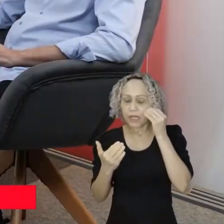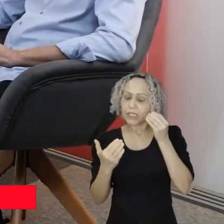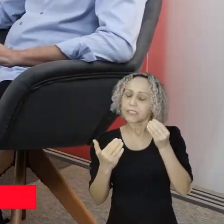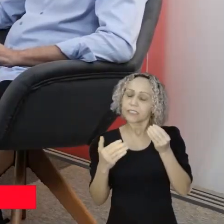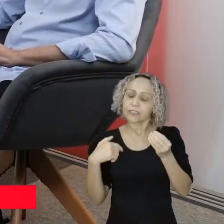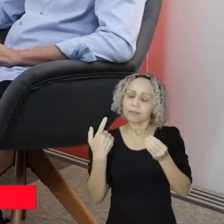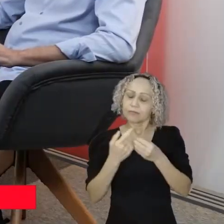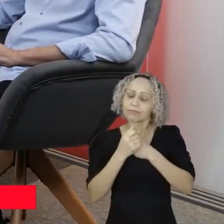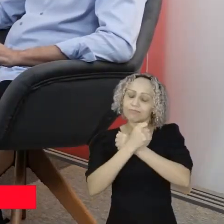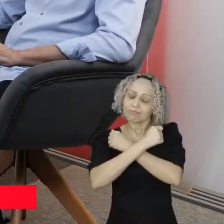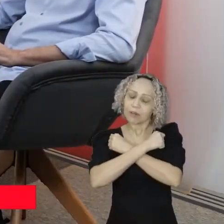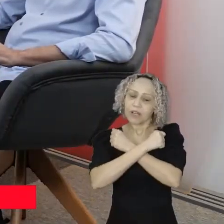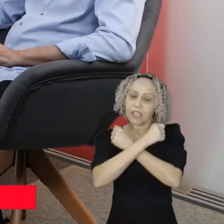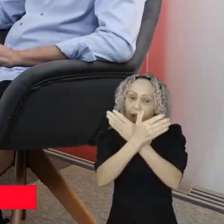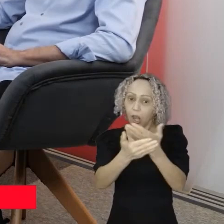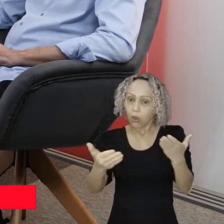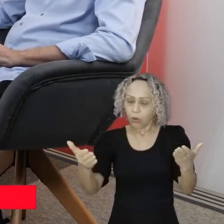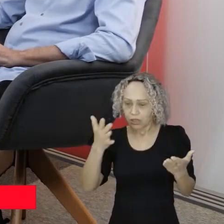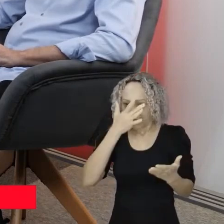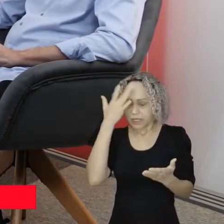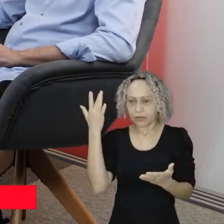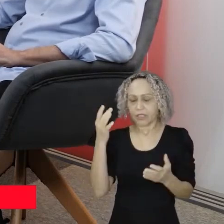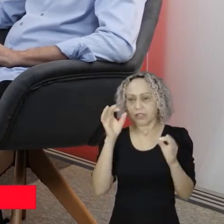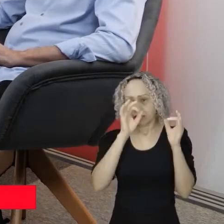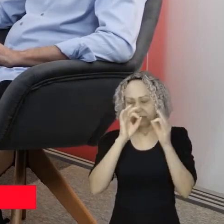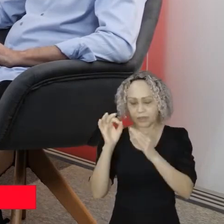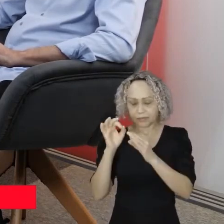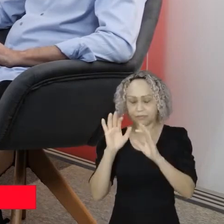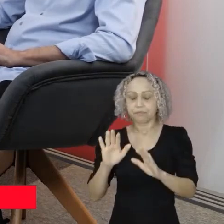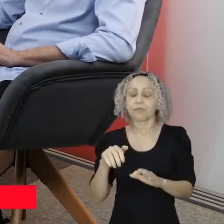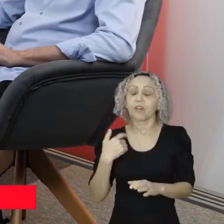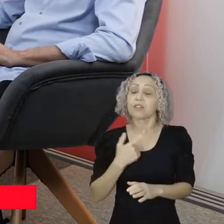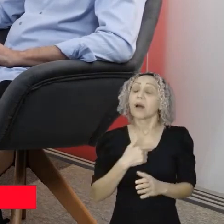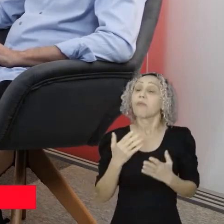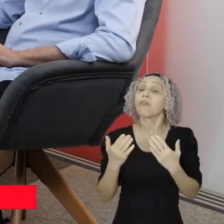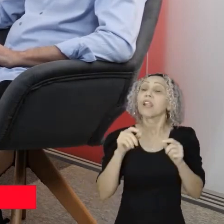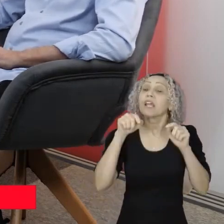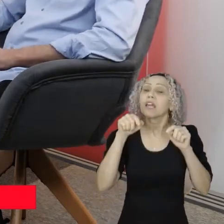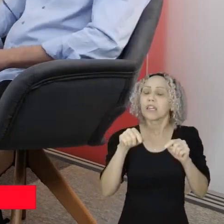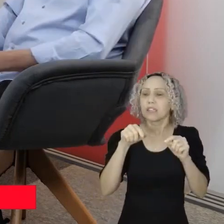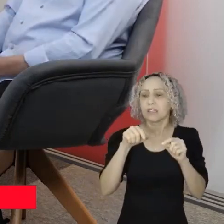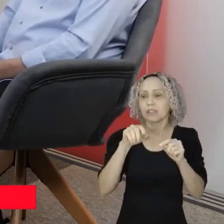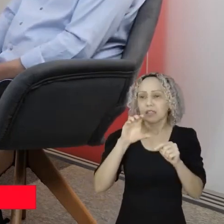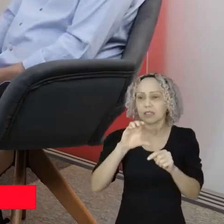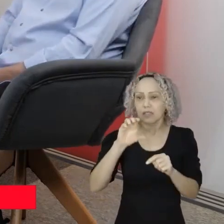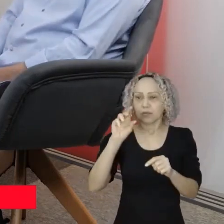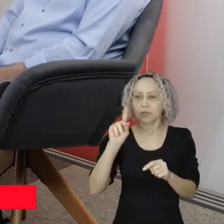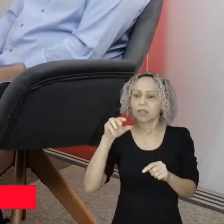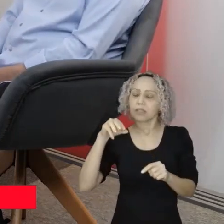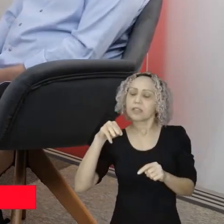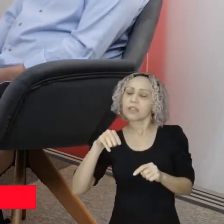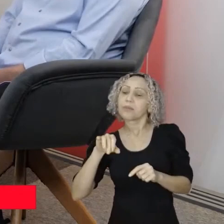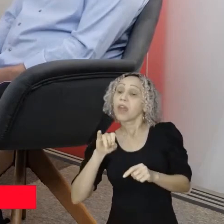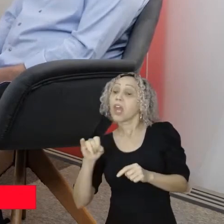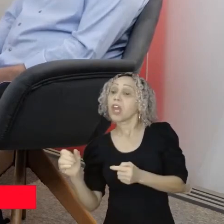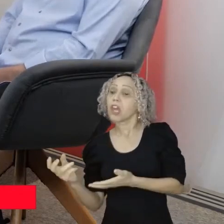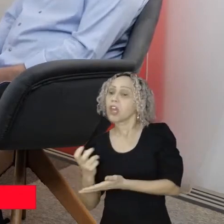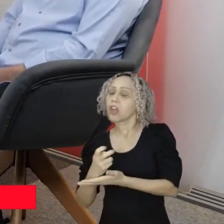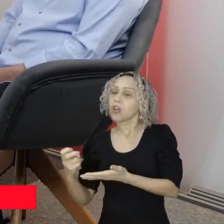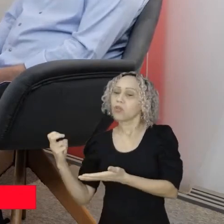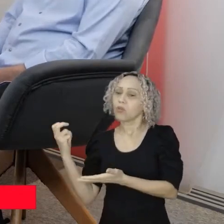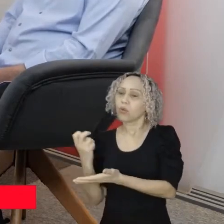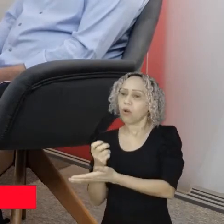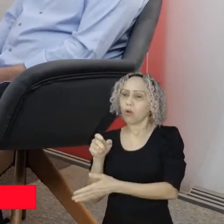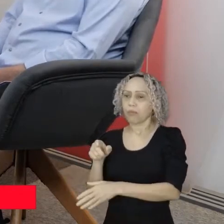Maravilha, deputado. A gente estava aqui falando exatamente dessa questão da CPMI. Ontem foi a votação do relatório final, né, apresentado pela